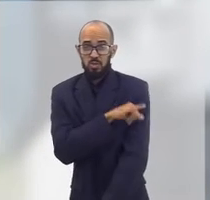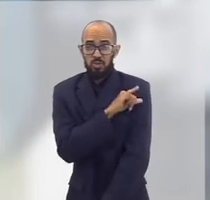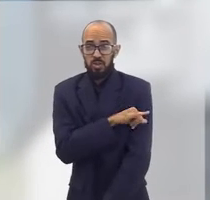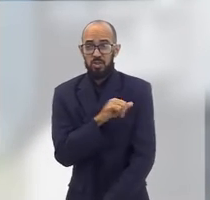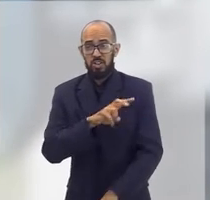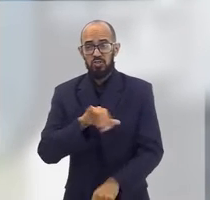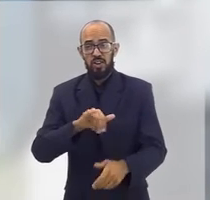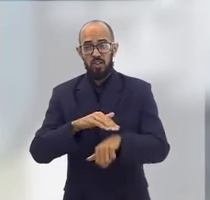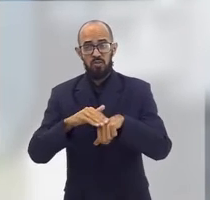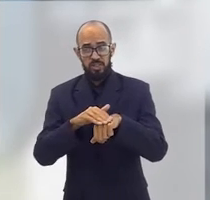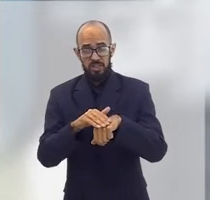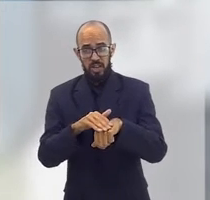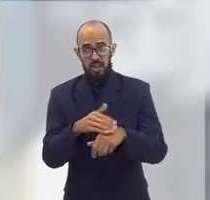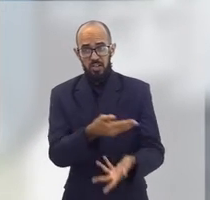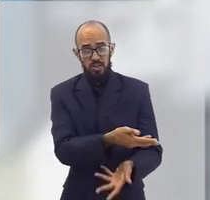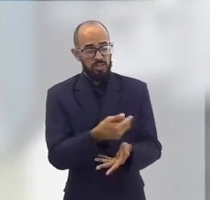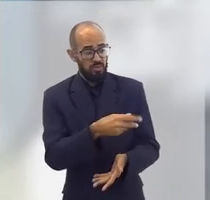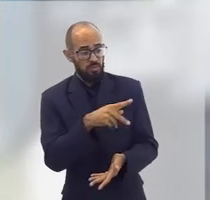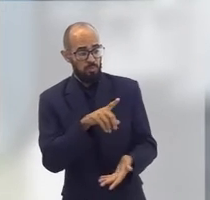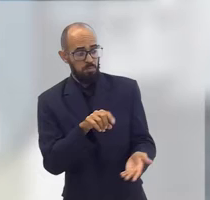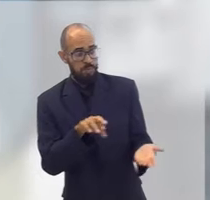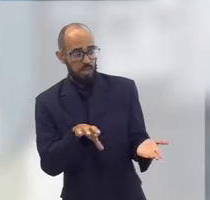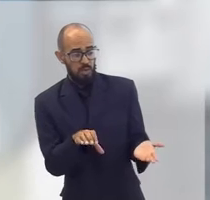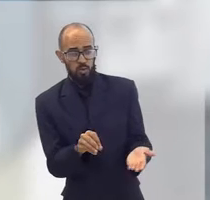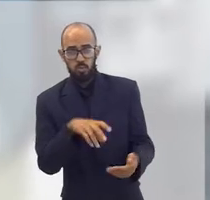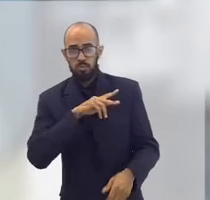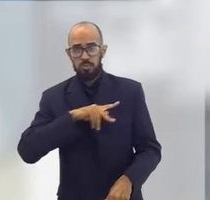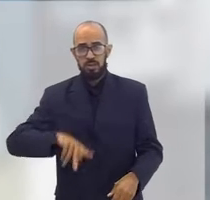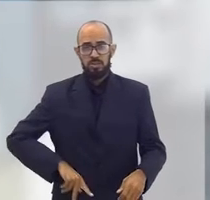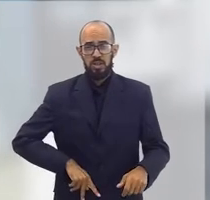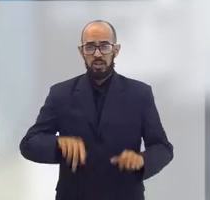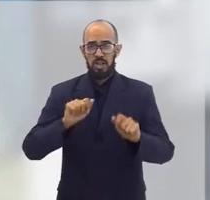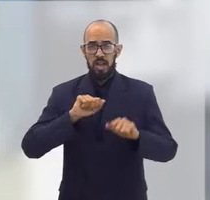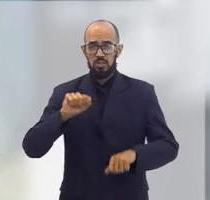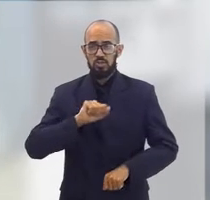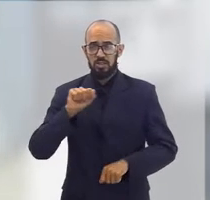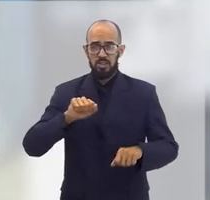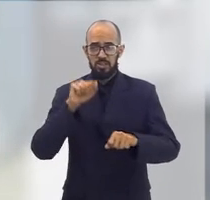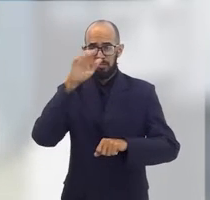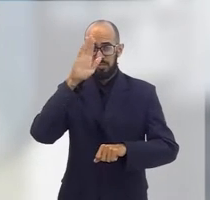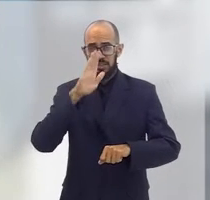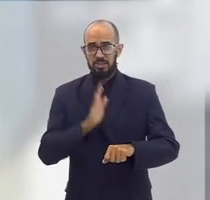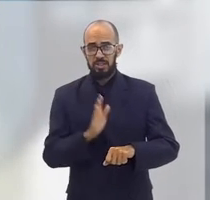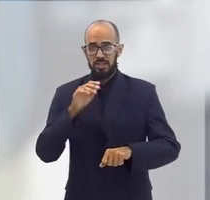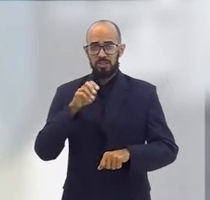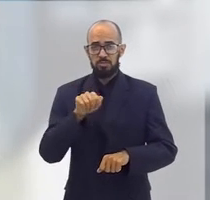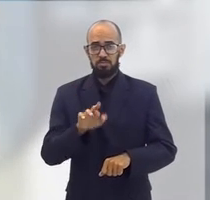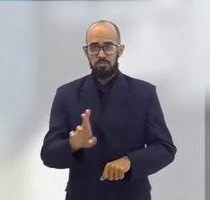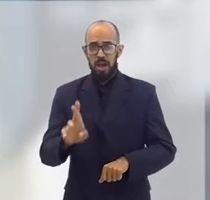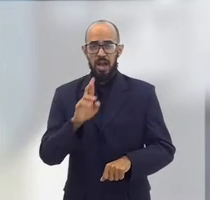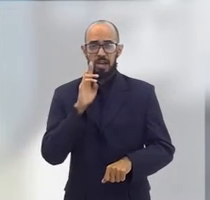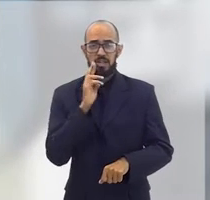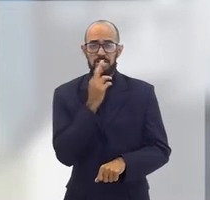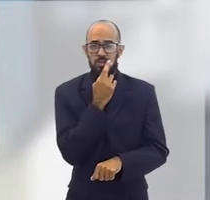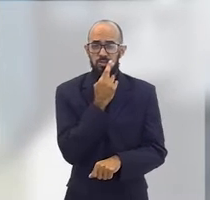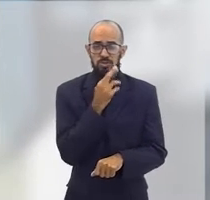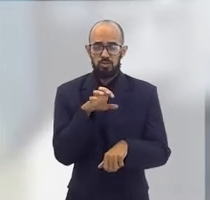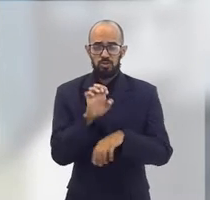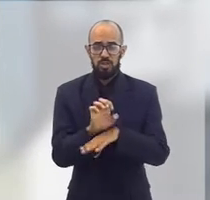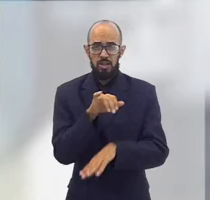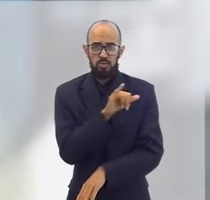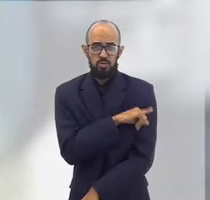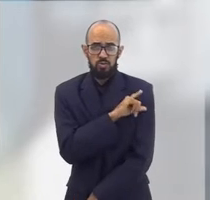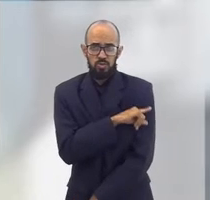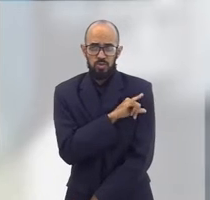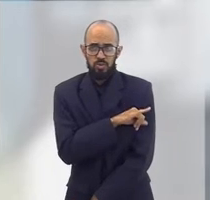conversar hoje no Alerj Debate. Eu recebo o Pedro Hermeto, presidente da Associação Brasileira de Bares e Restaurantes do